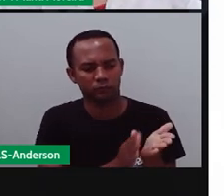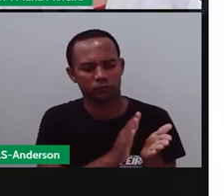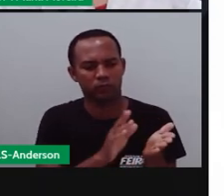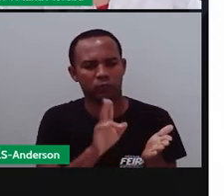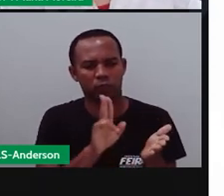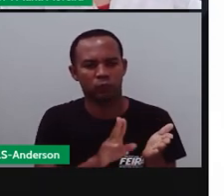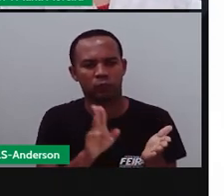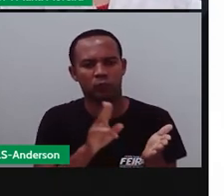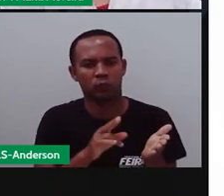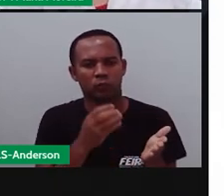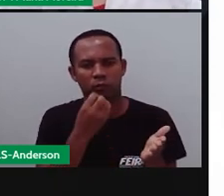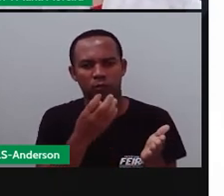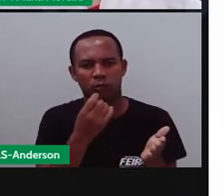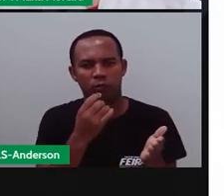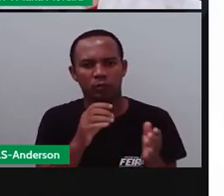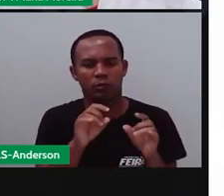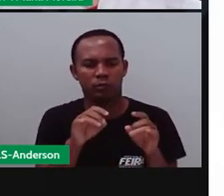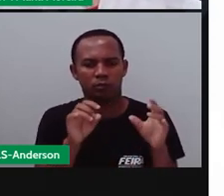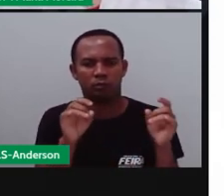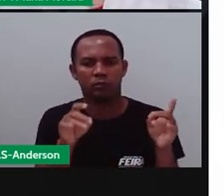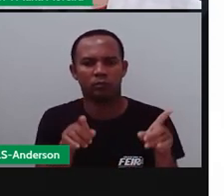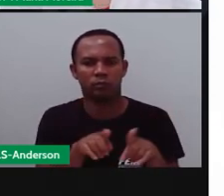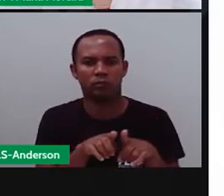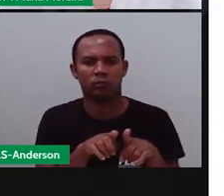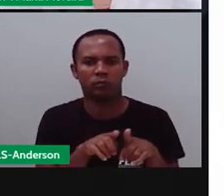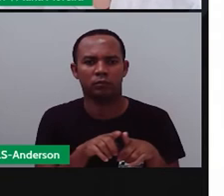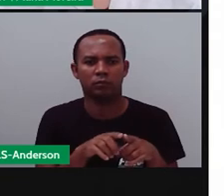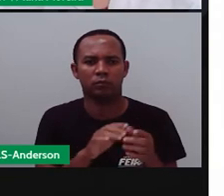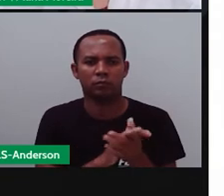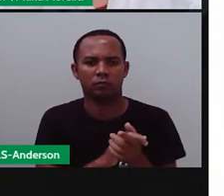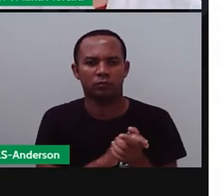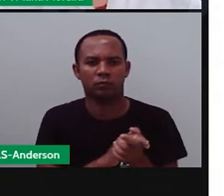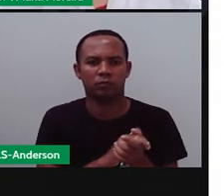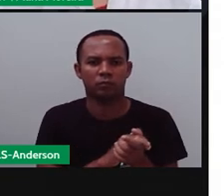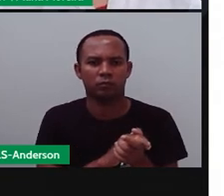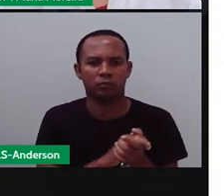boa qualidade, por exemplo. Você pode usar da de sua preferência.